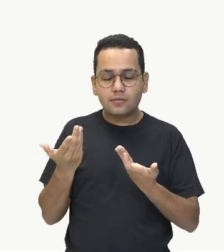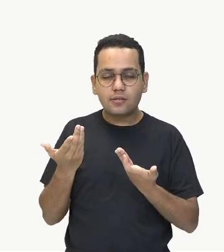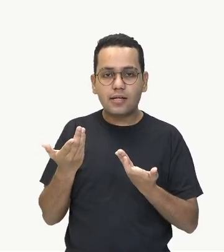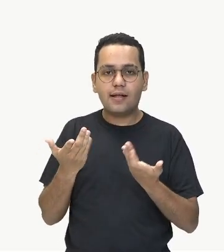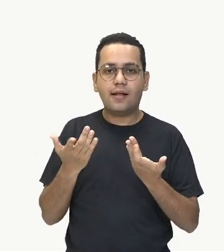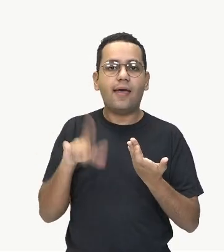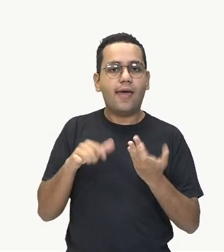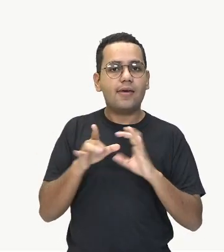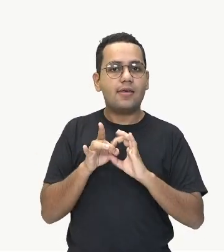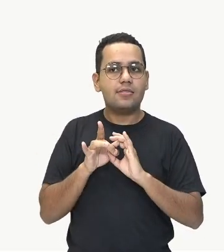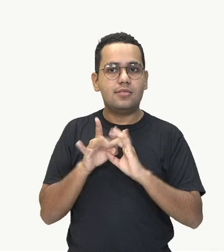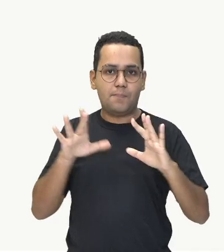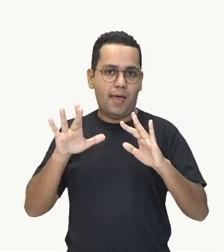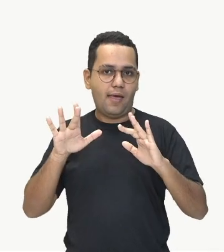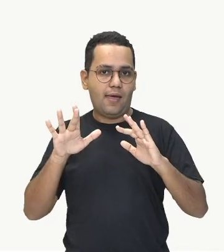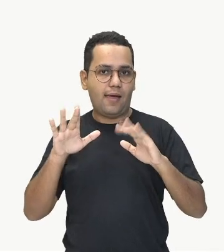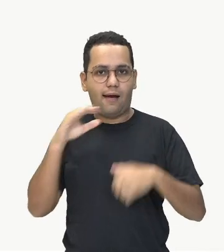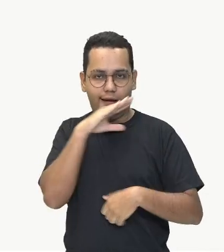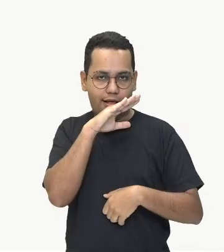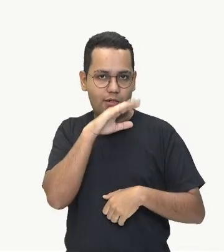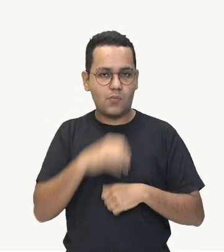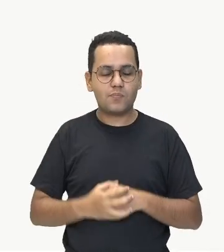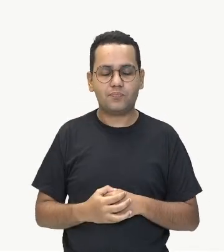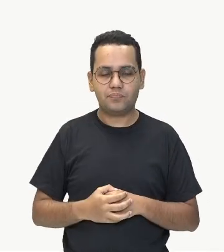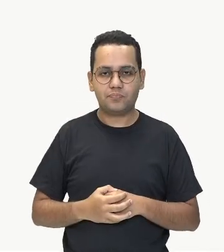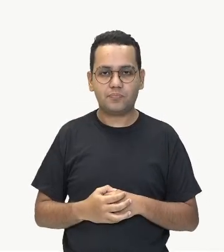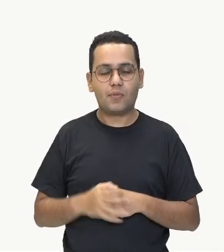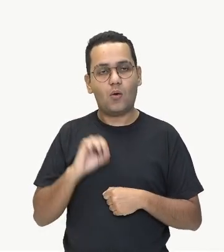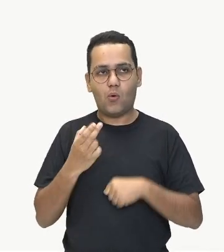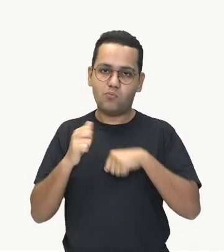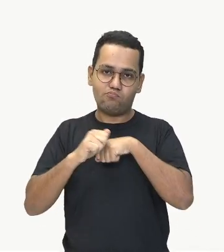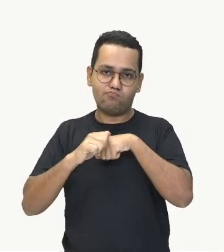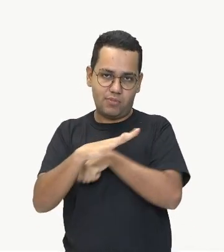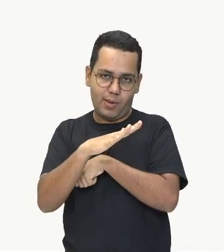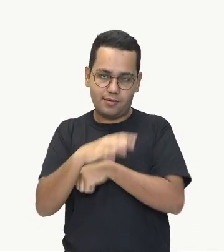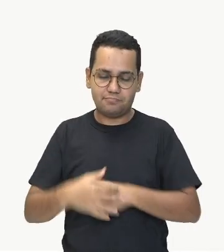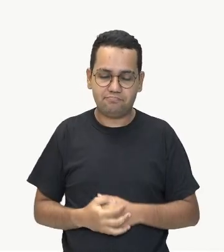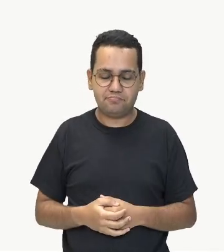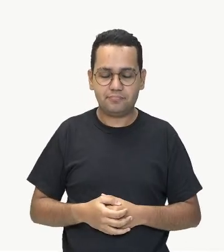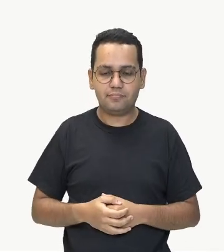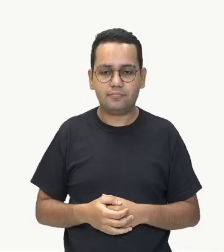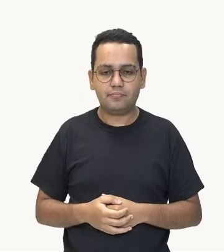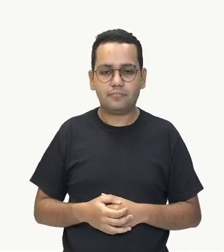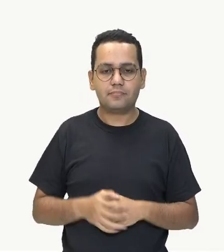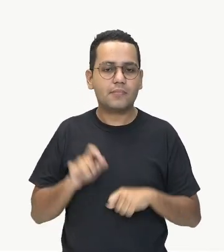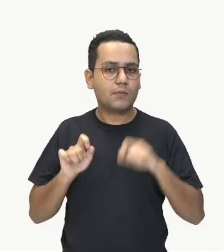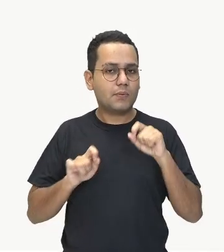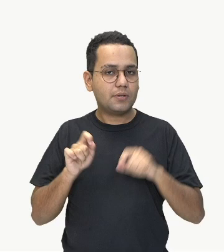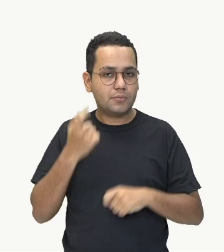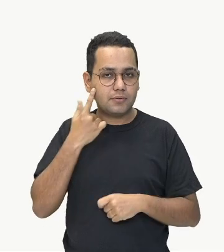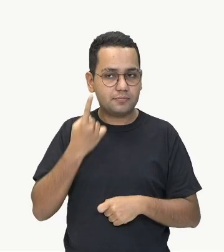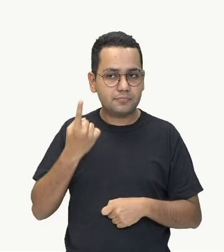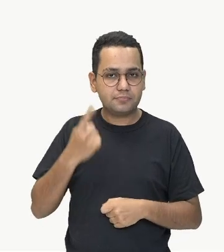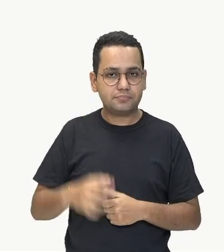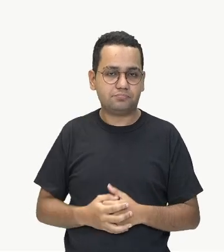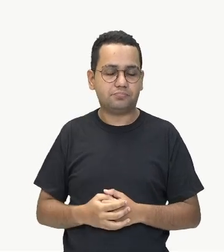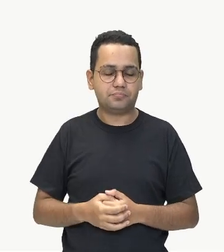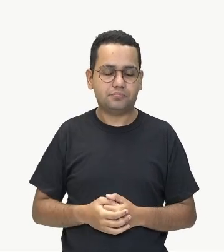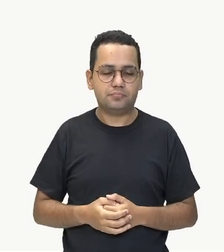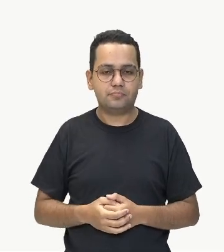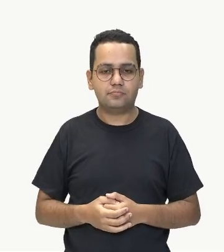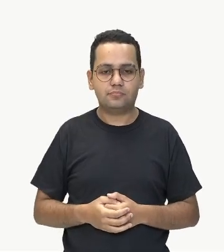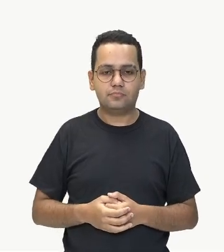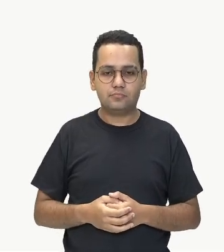novamente se o HR for mais alto ou seja maior porque nós estamos vendo aqui gente é a